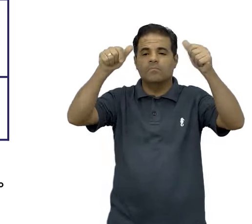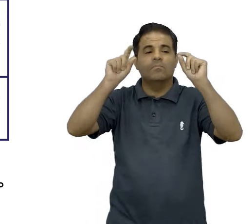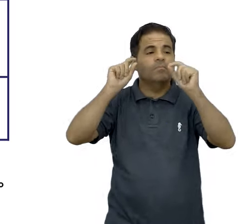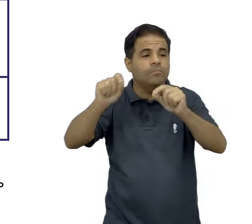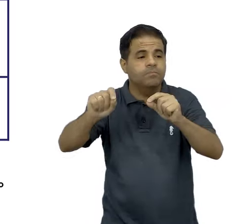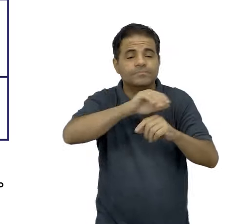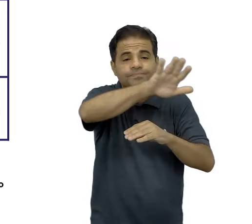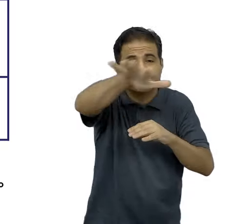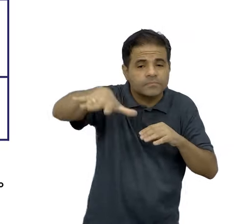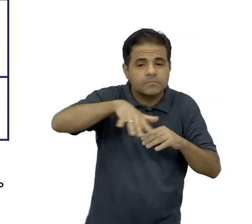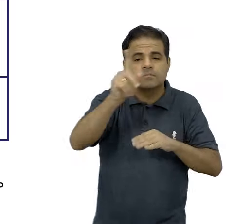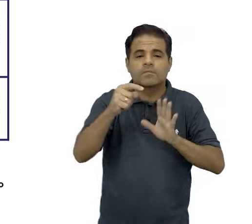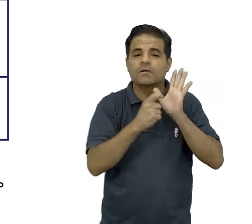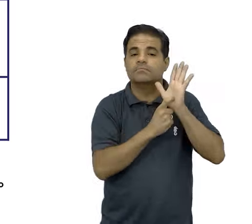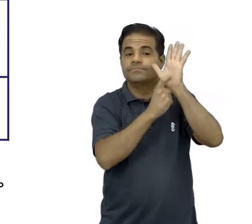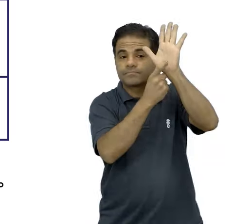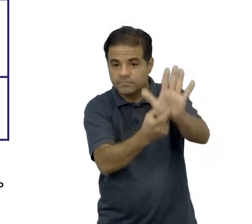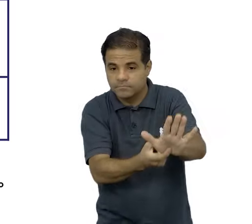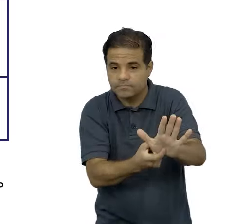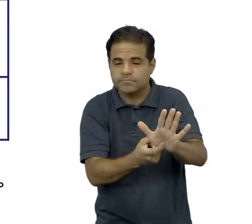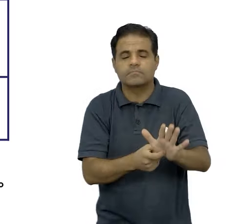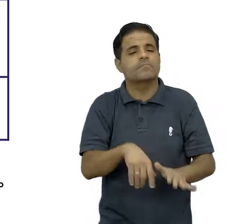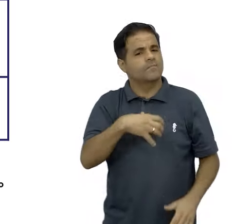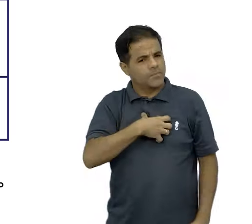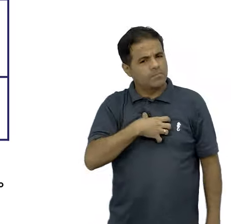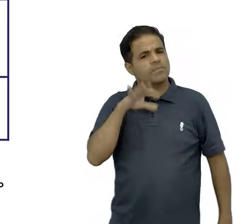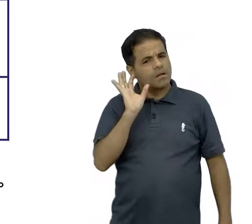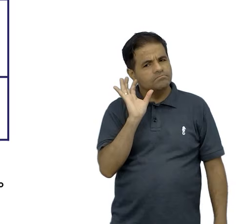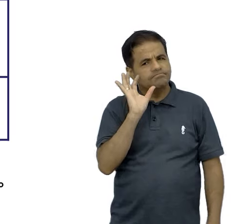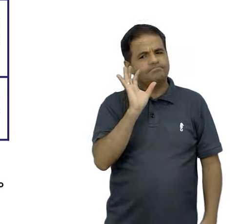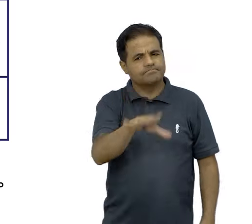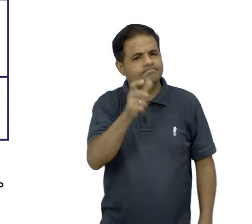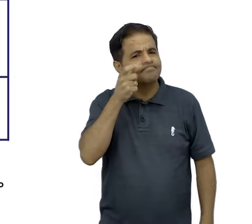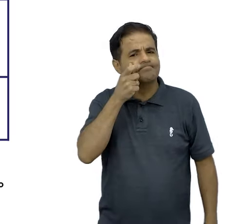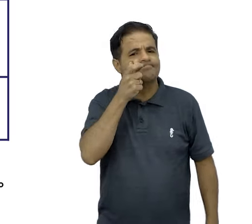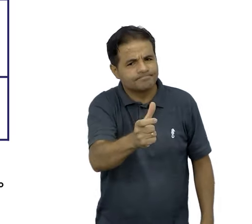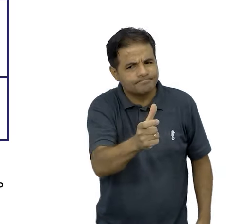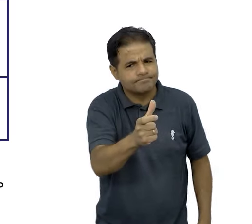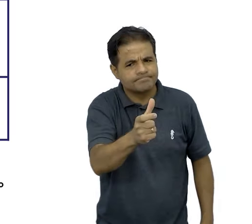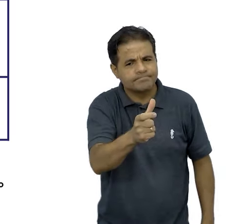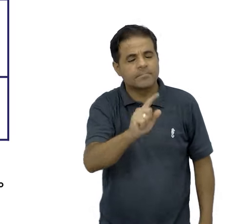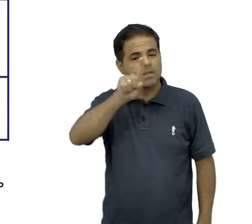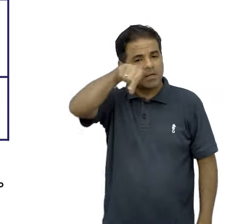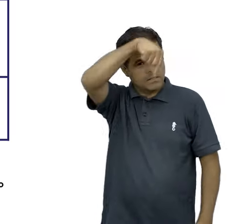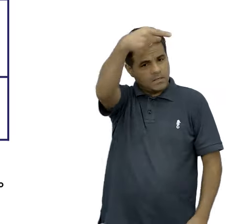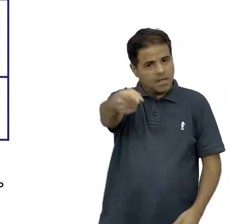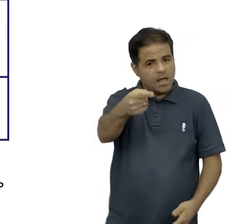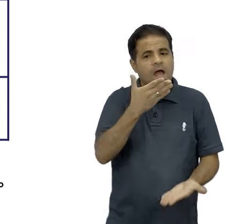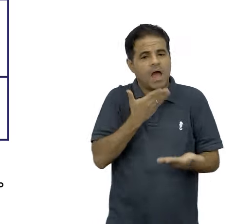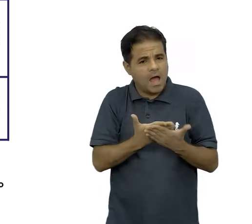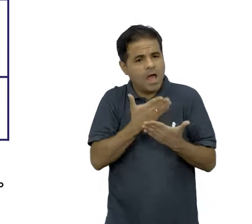lhes forem apresentados, né? Então, é bastante interessante. E na aula